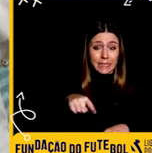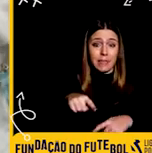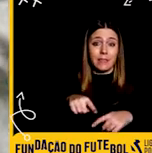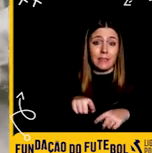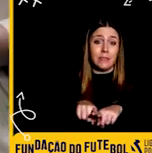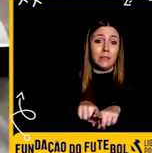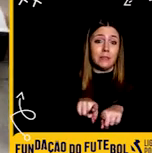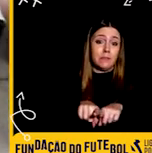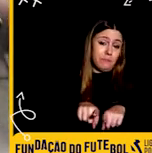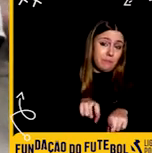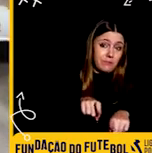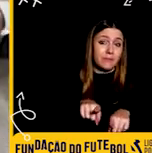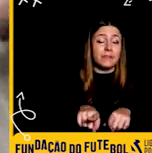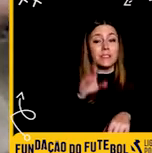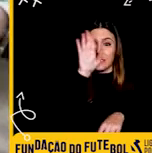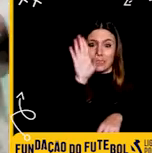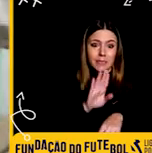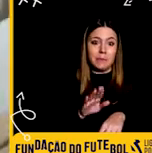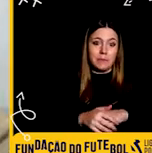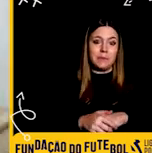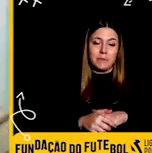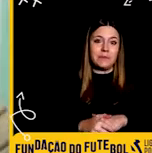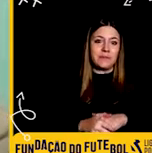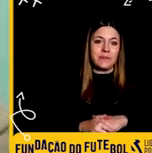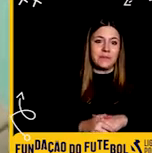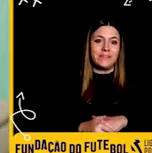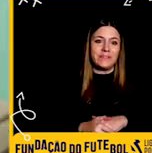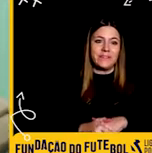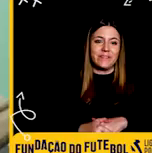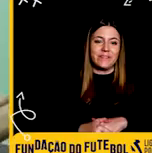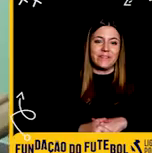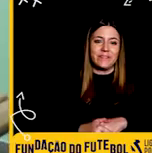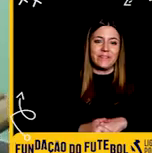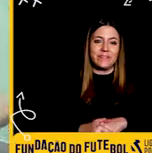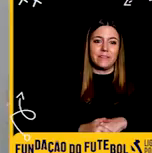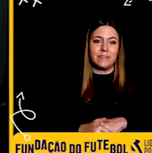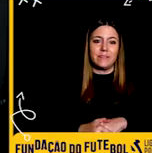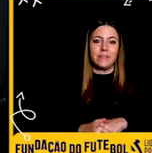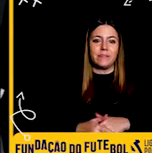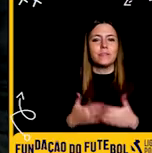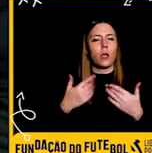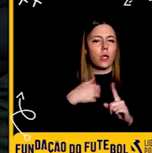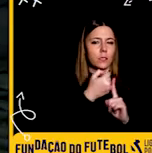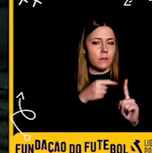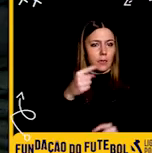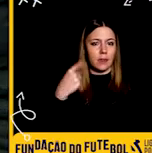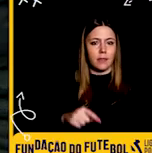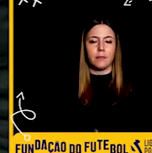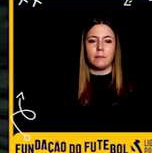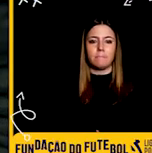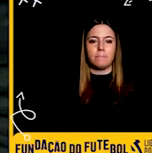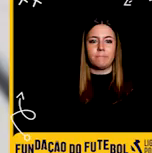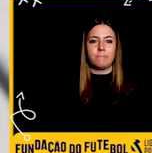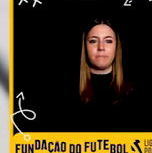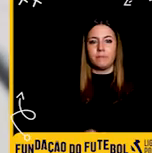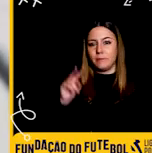câmeras. Câmeras é fundamental. Fica a dica de Gilberto. A minha não é minha. Bruna, agora sou eu que tenho um desafio para te